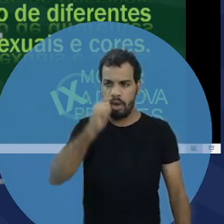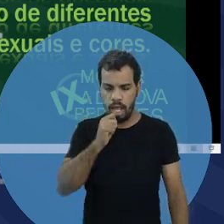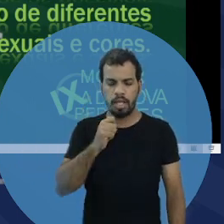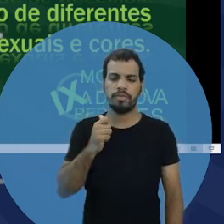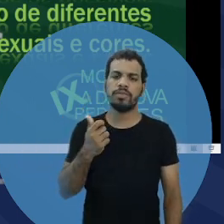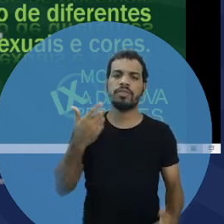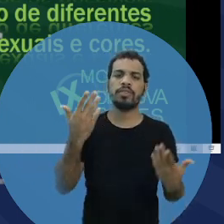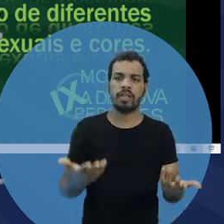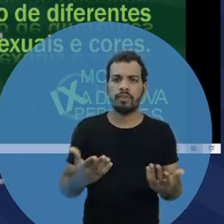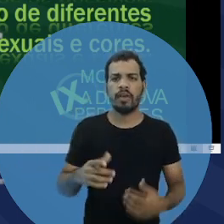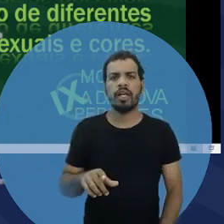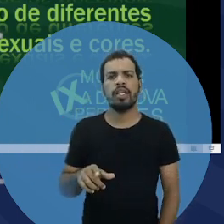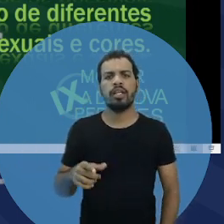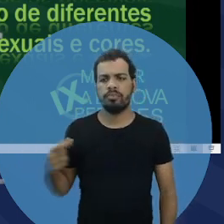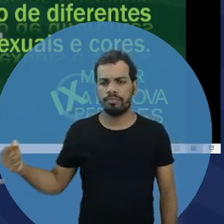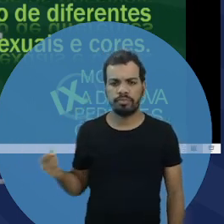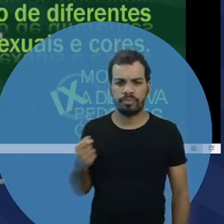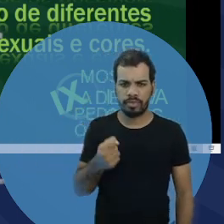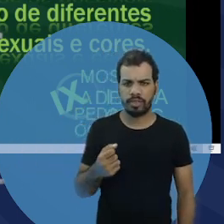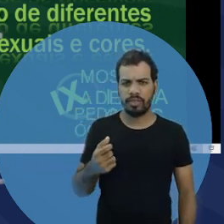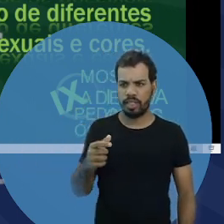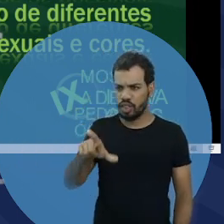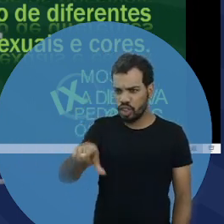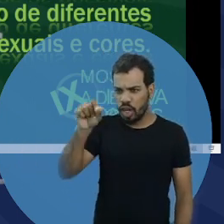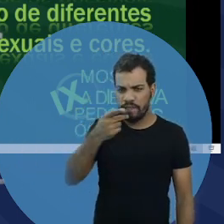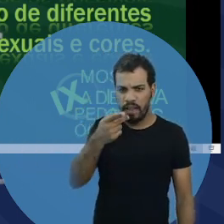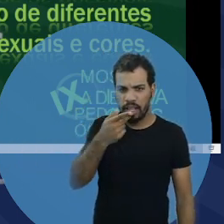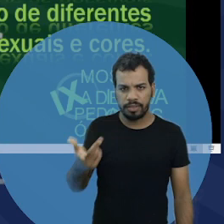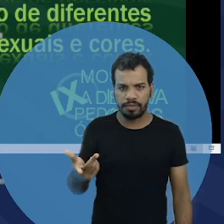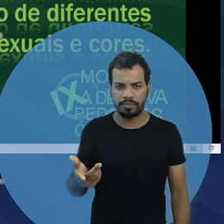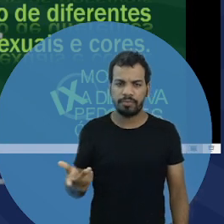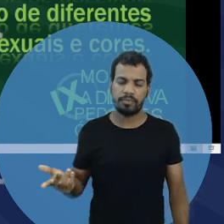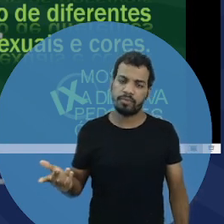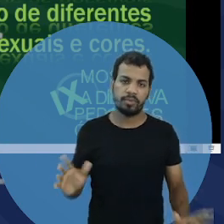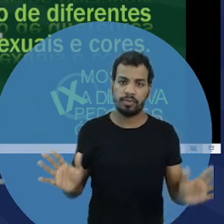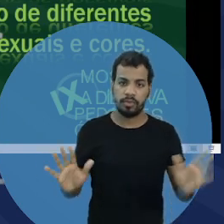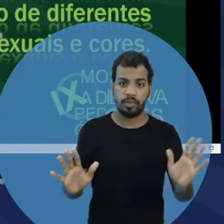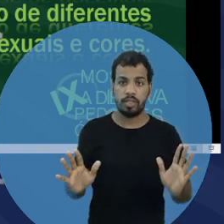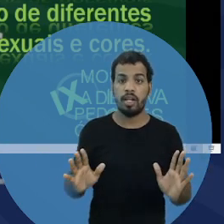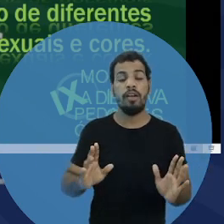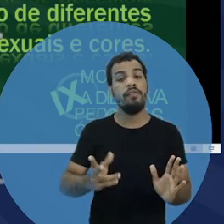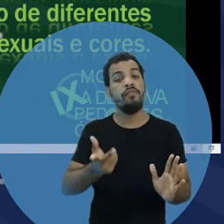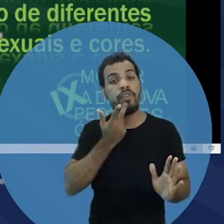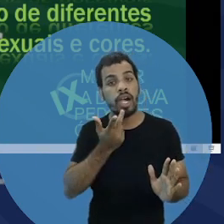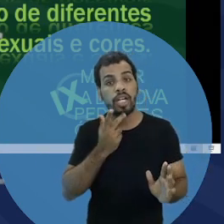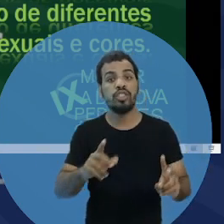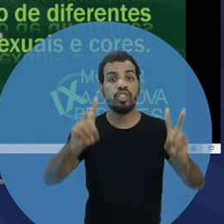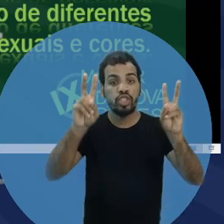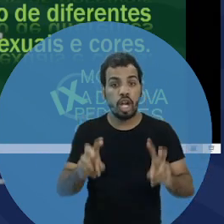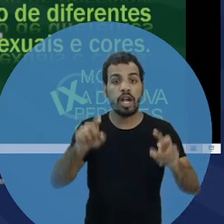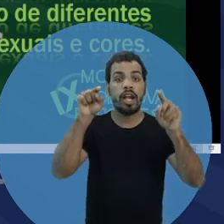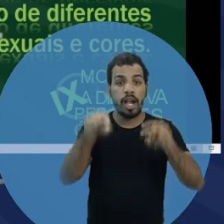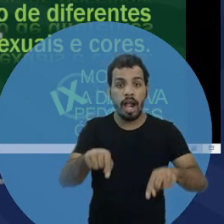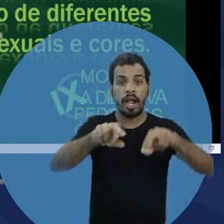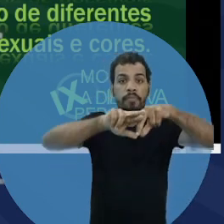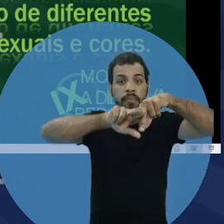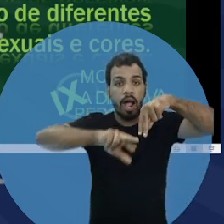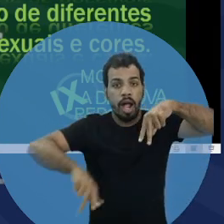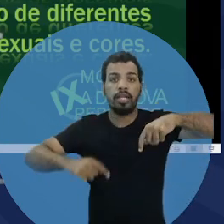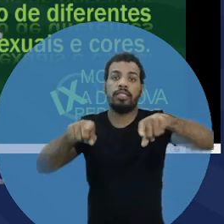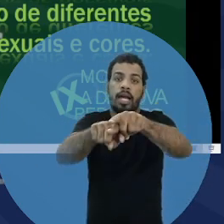de quem a gente vai falar, né? A gente não pode, a gente tem que falar sobre essas diversidades, né?